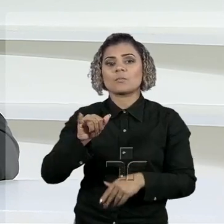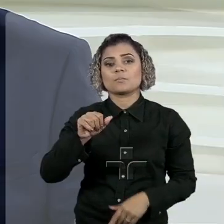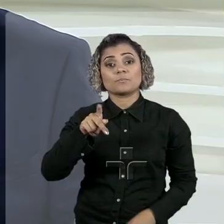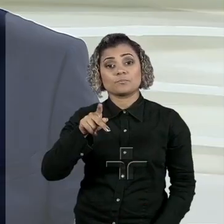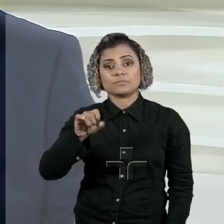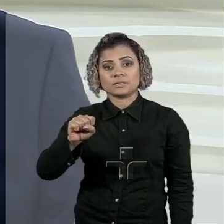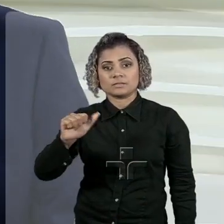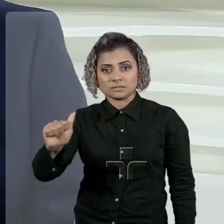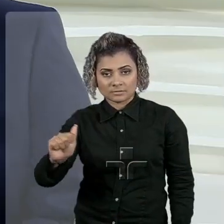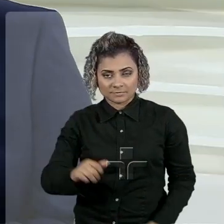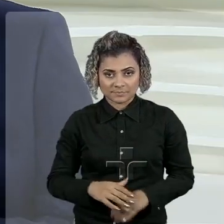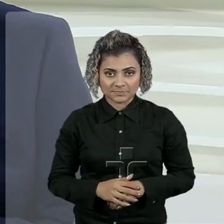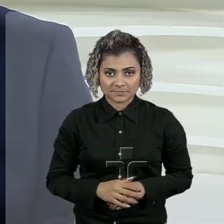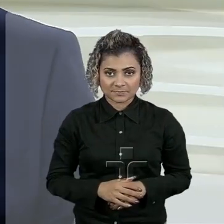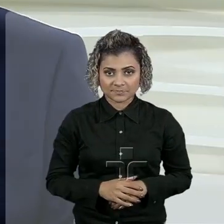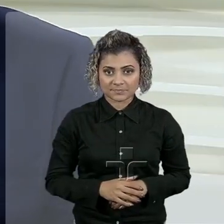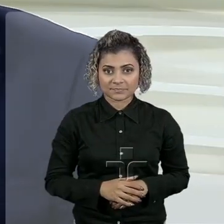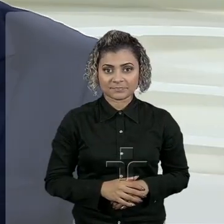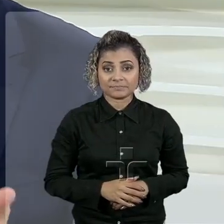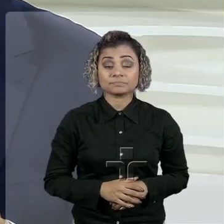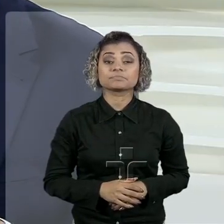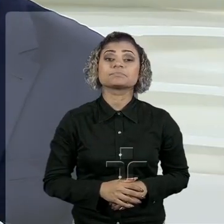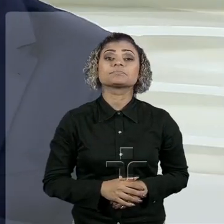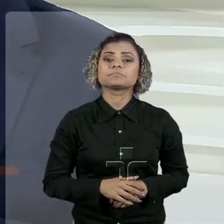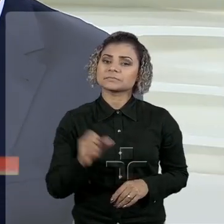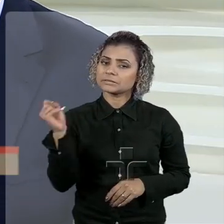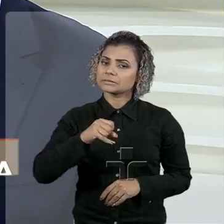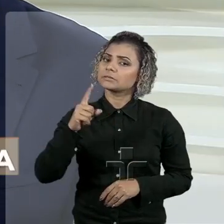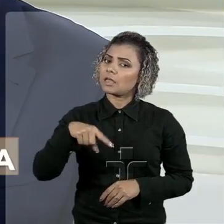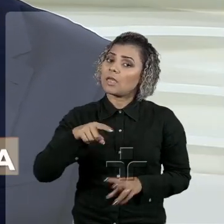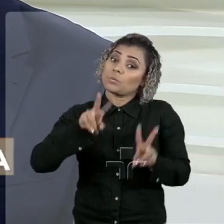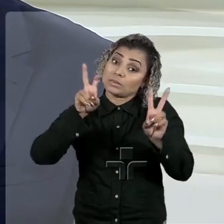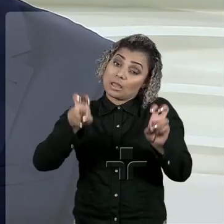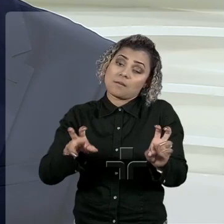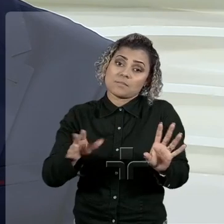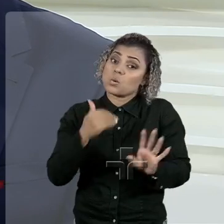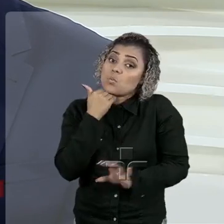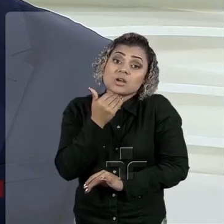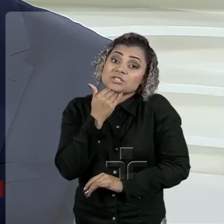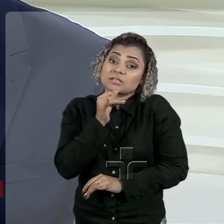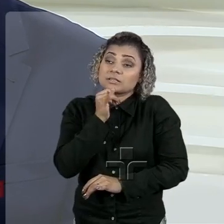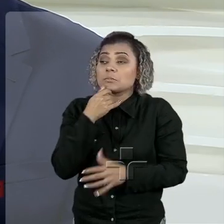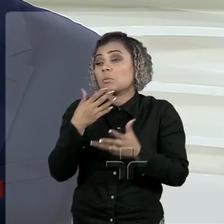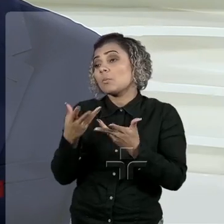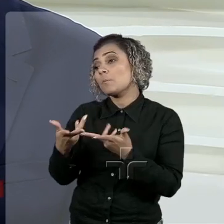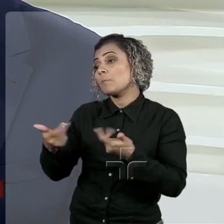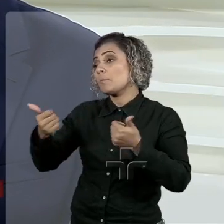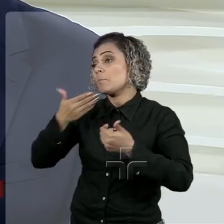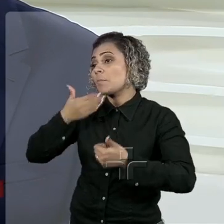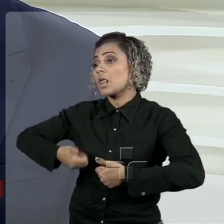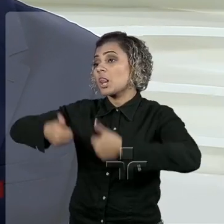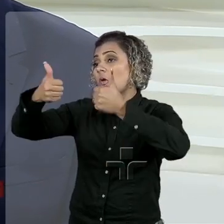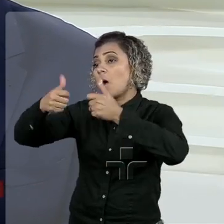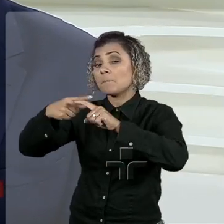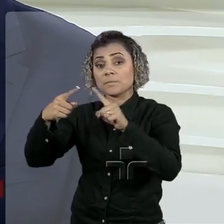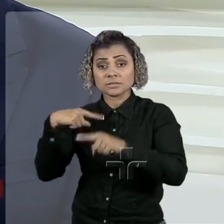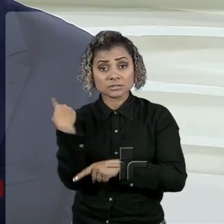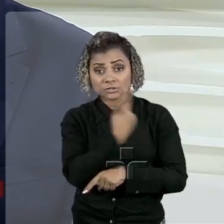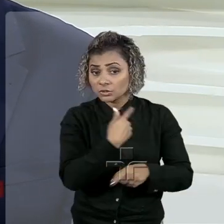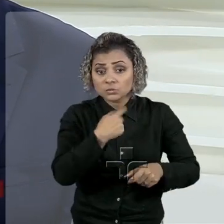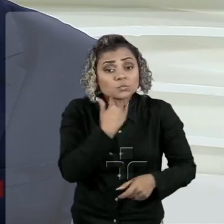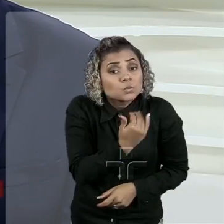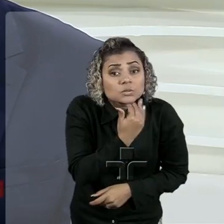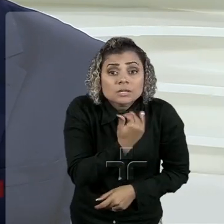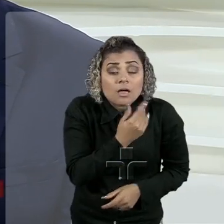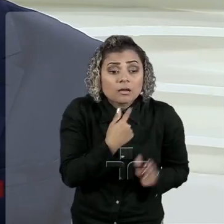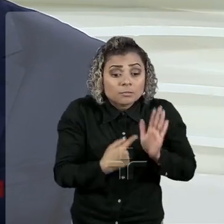é? Bom, Uber, esse é um grande ponto, né? Não adianta a gente falar de melhoria se a gente não conseguir mostrar,